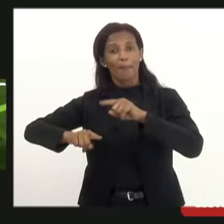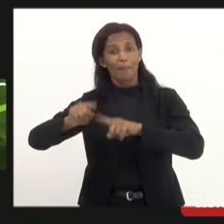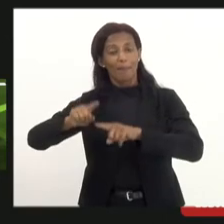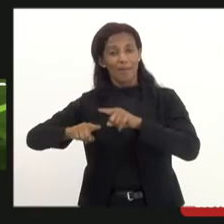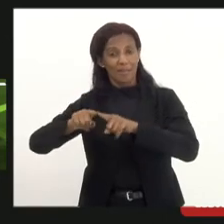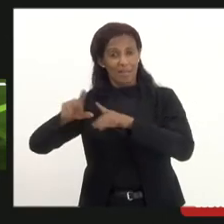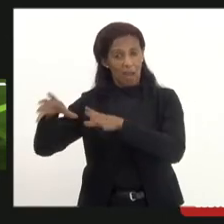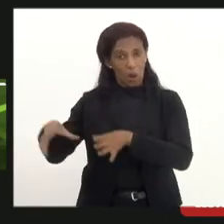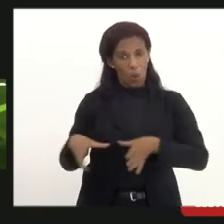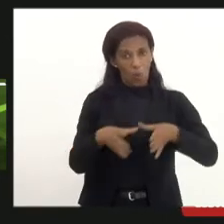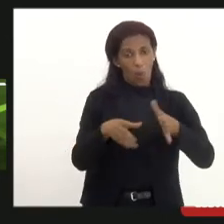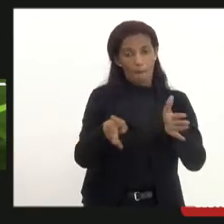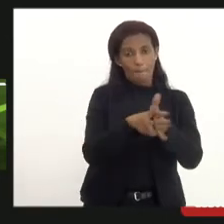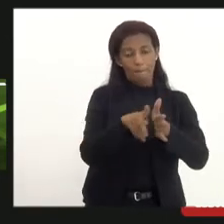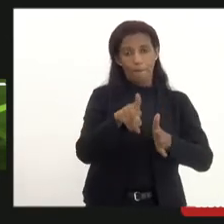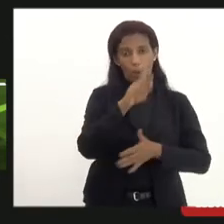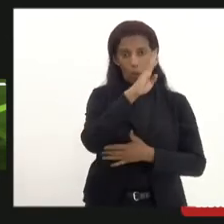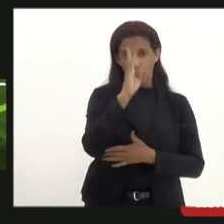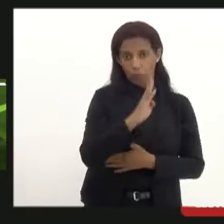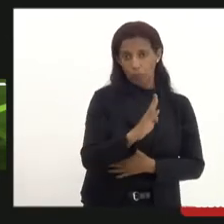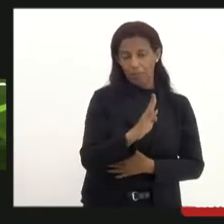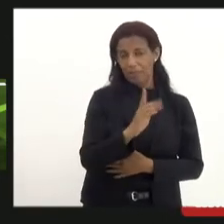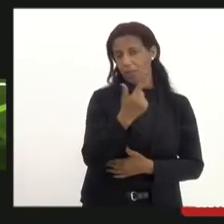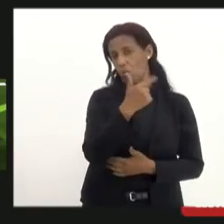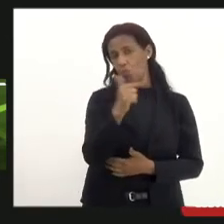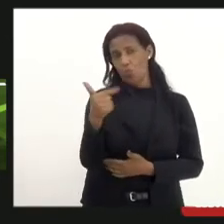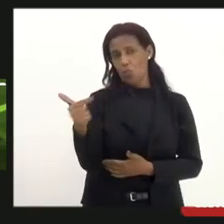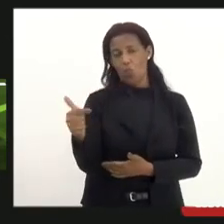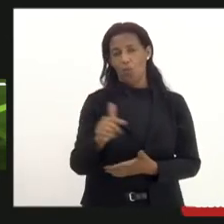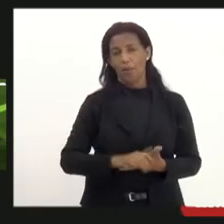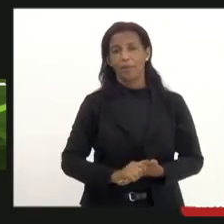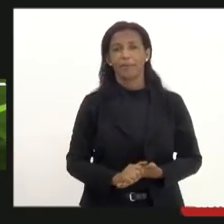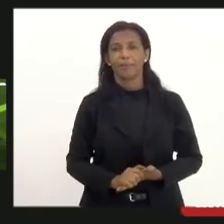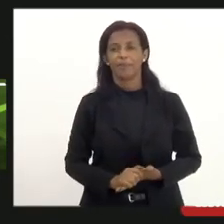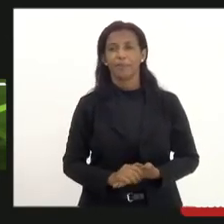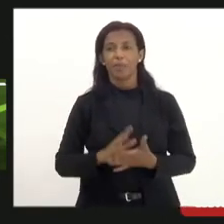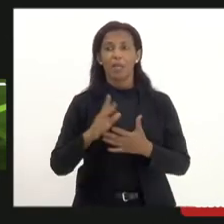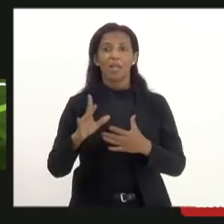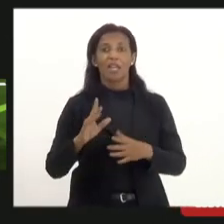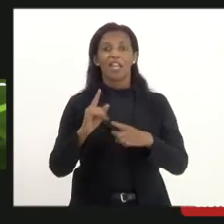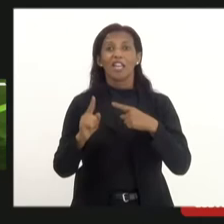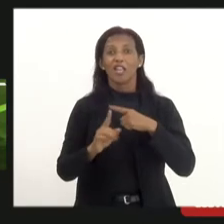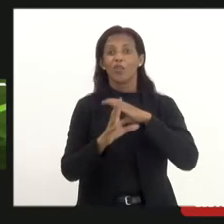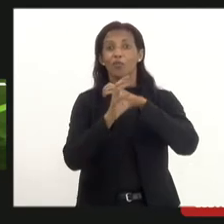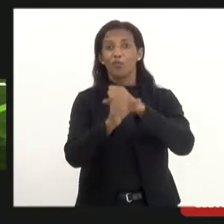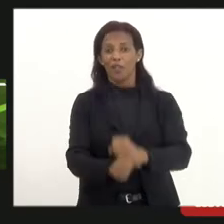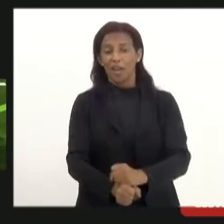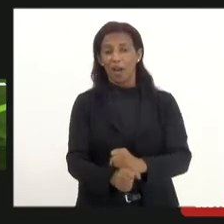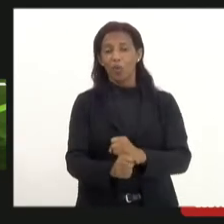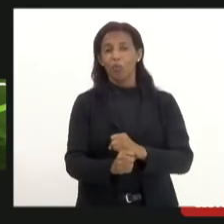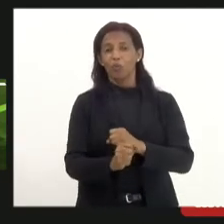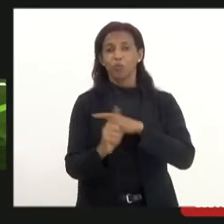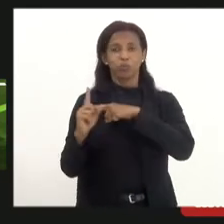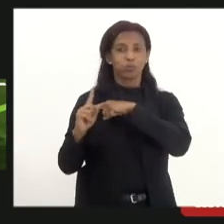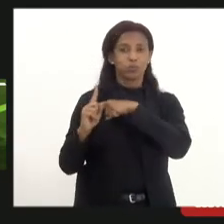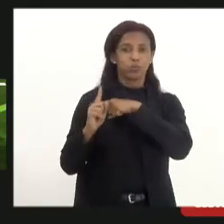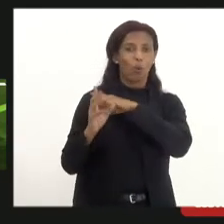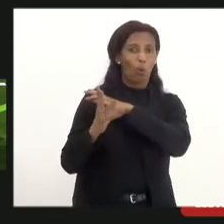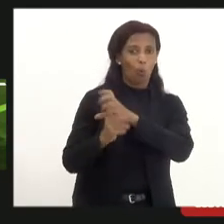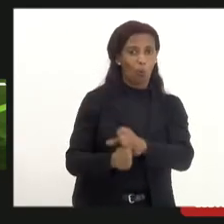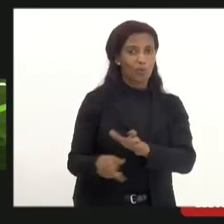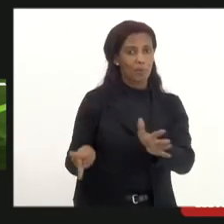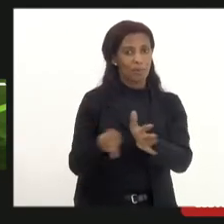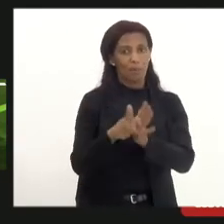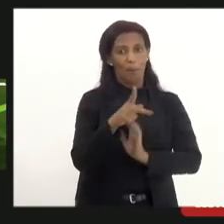mas não a sonda para perfurar o poço, que no final entra no orçamento do poço. Em benefício do Rafael,